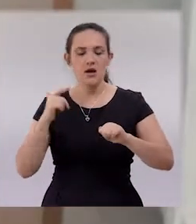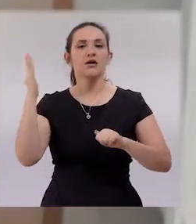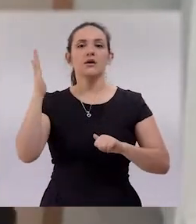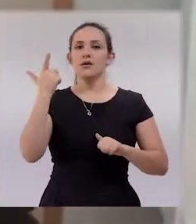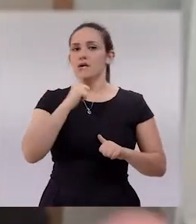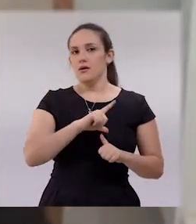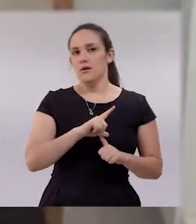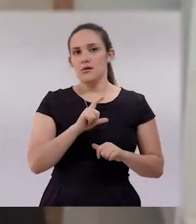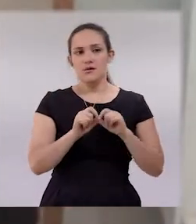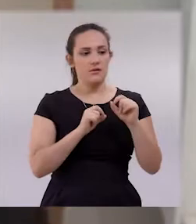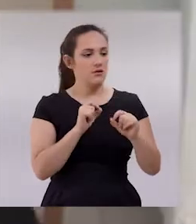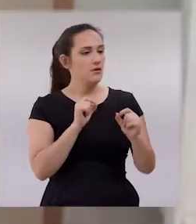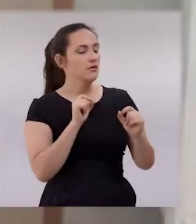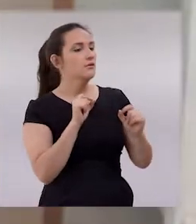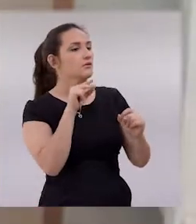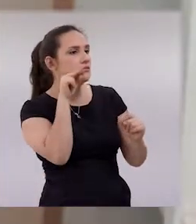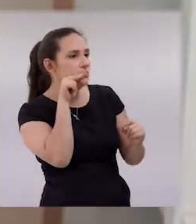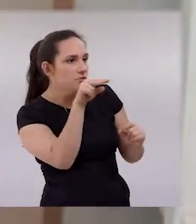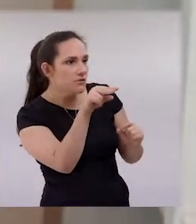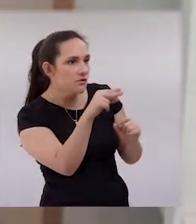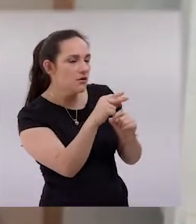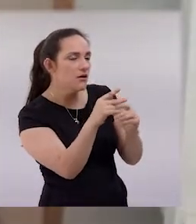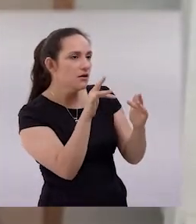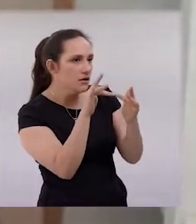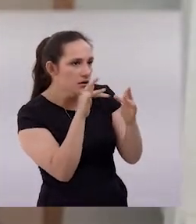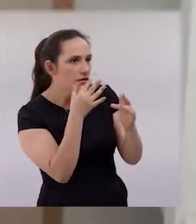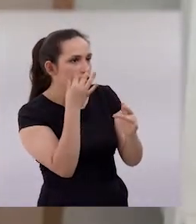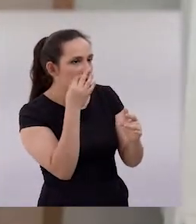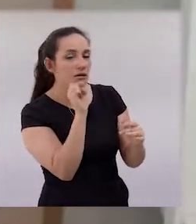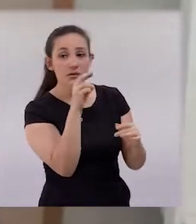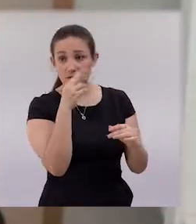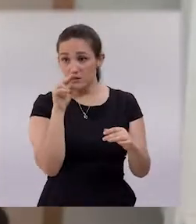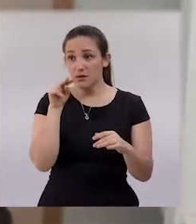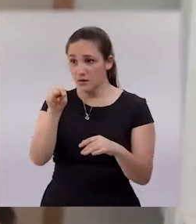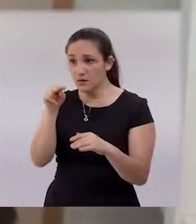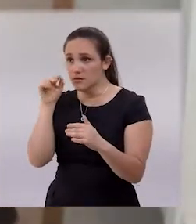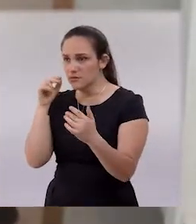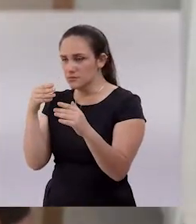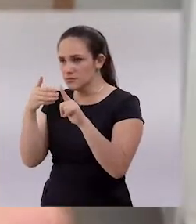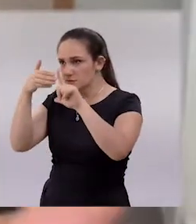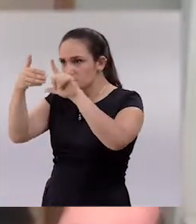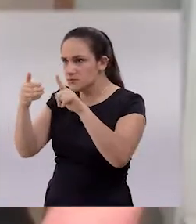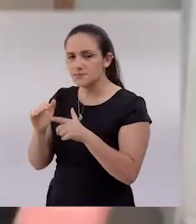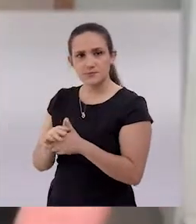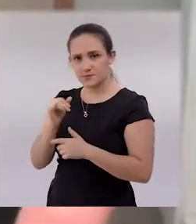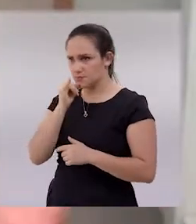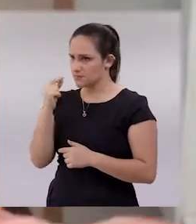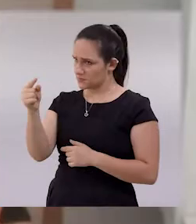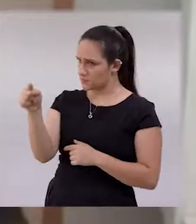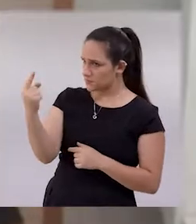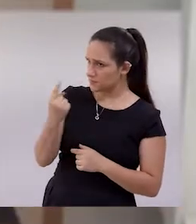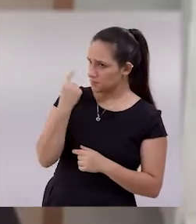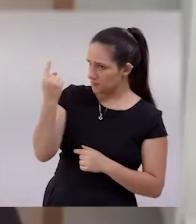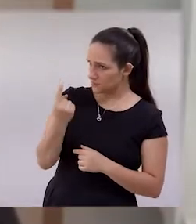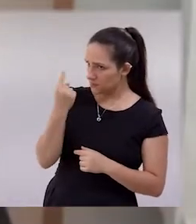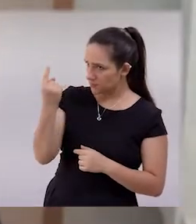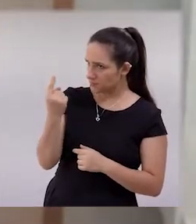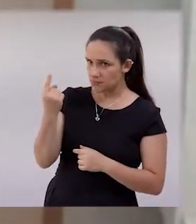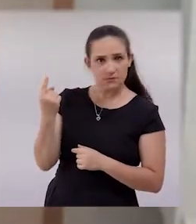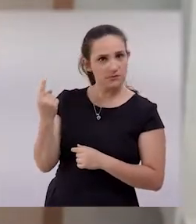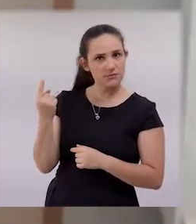da teleconsulta direta ao paciente, ou seja, aquela teleconsulta onde o paciente está sozinho